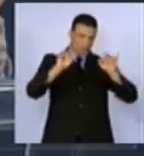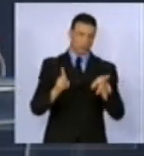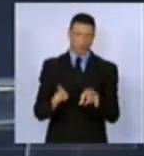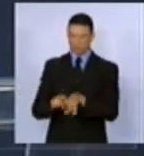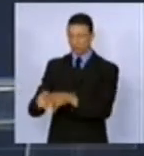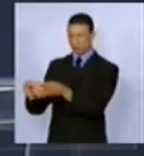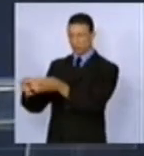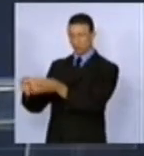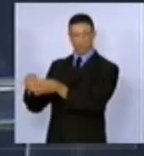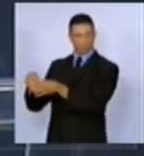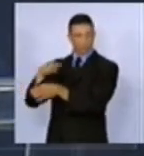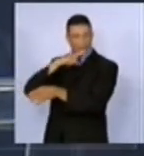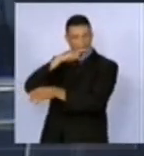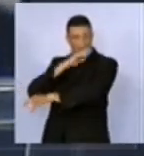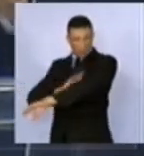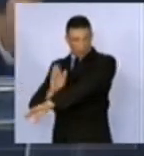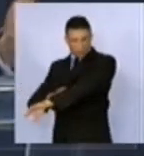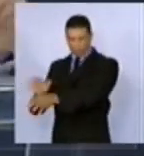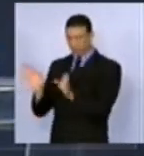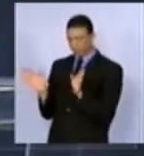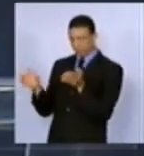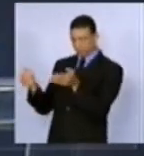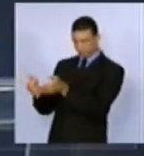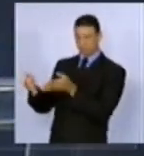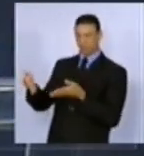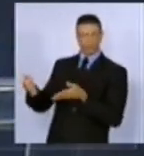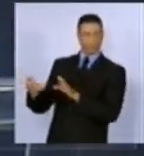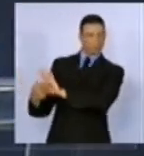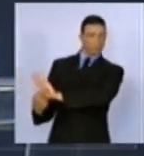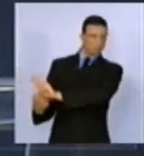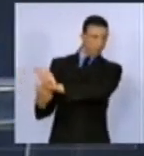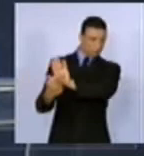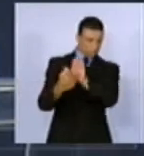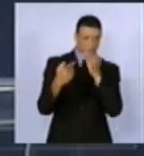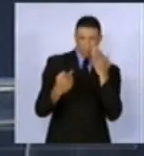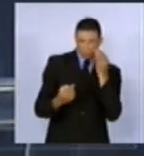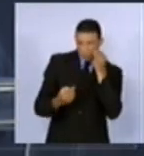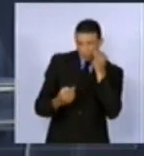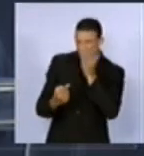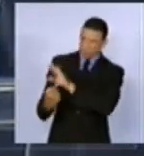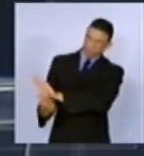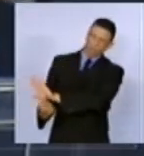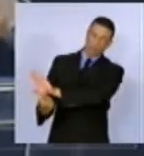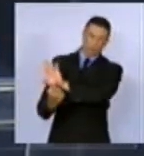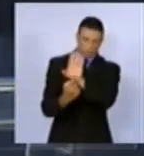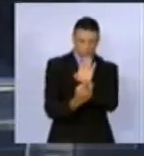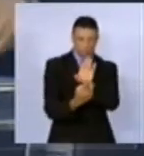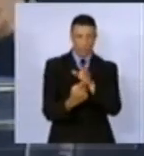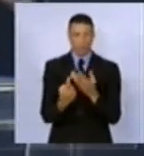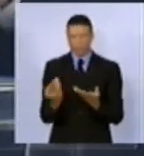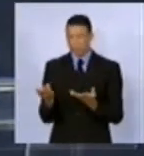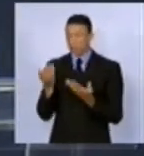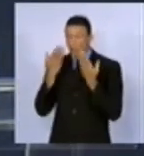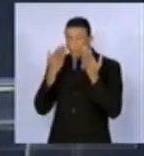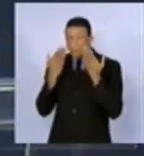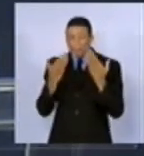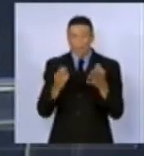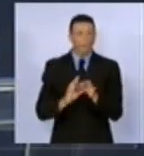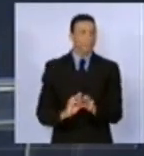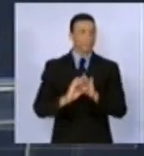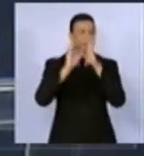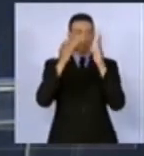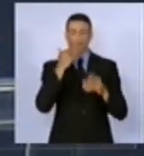de cana ele é muito aberta nessa questão mesmo de mostrar com permitir né esse retrato